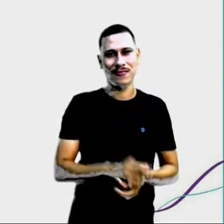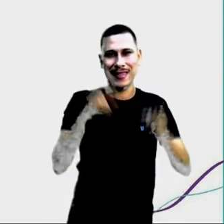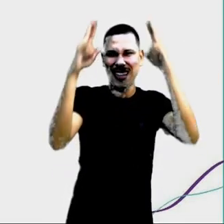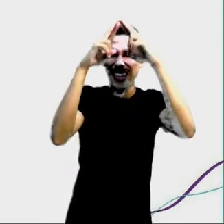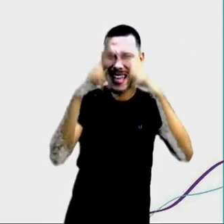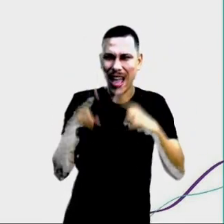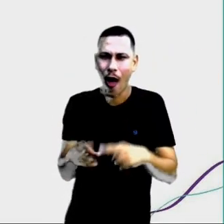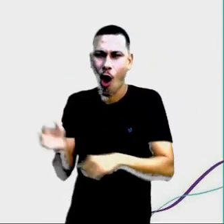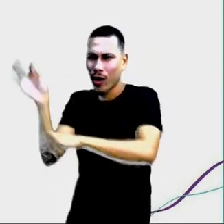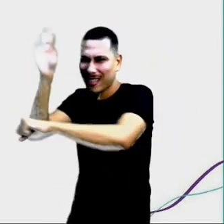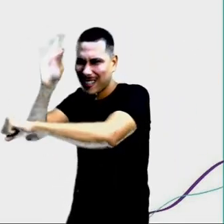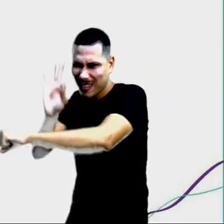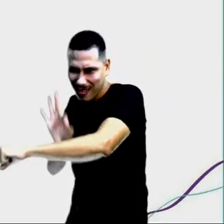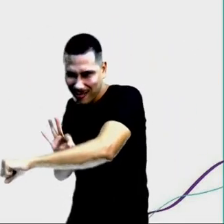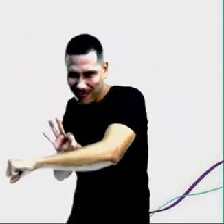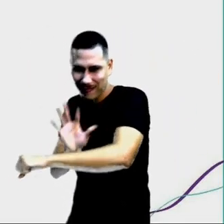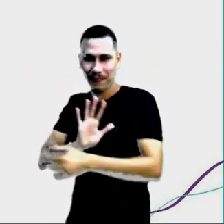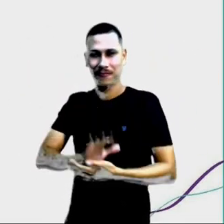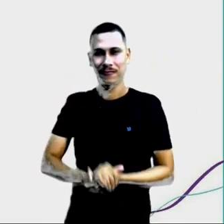abelha.